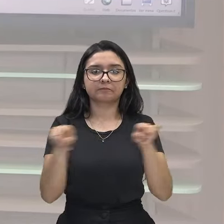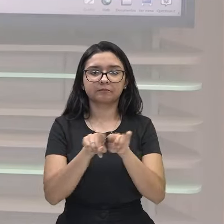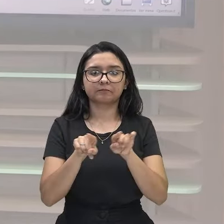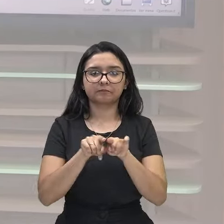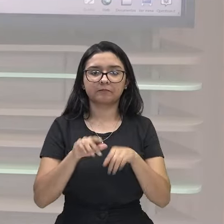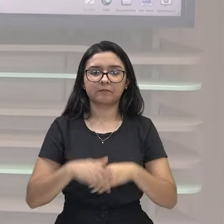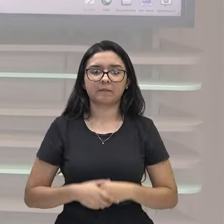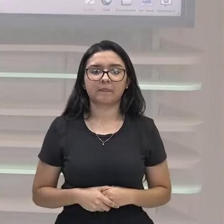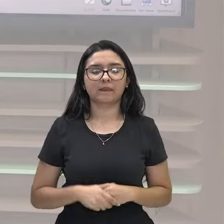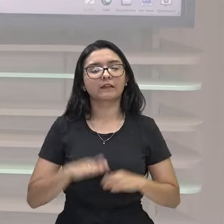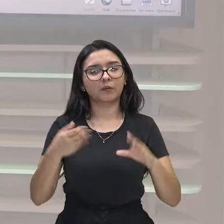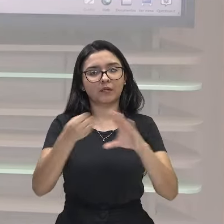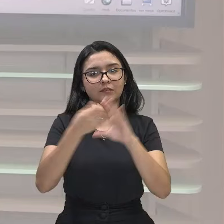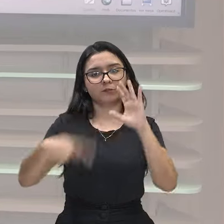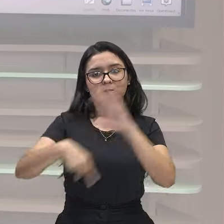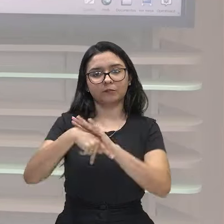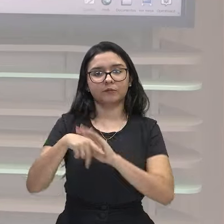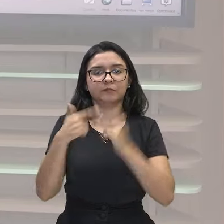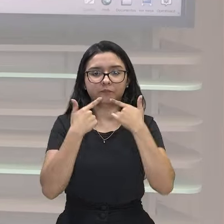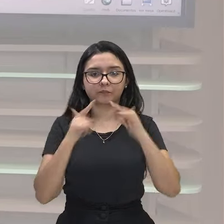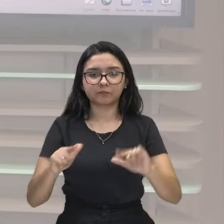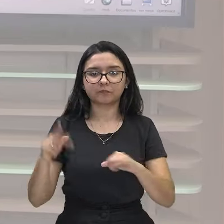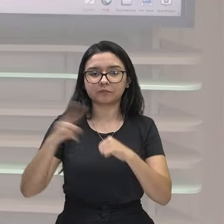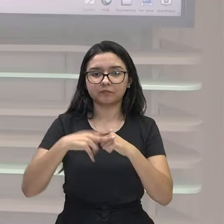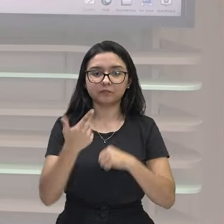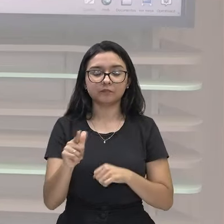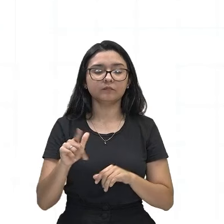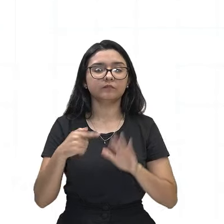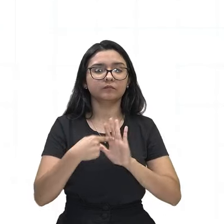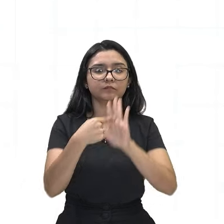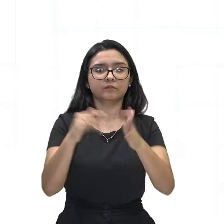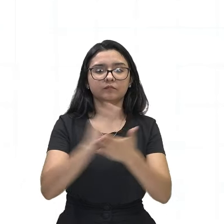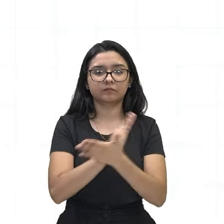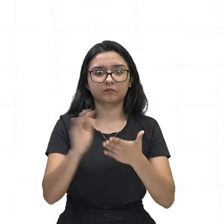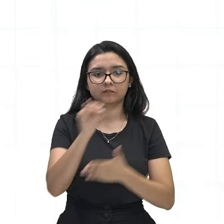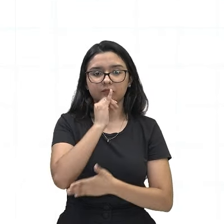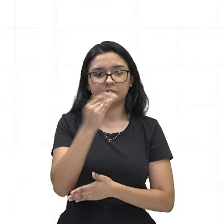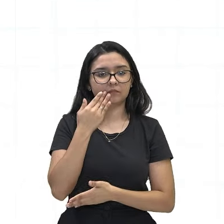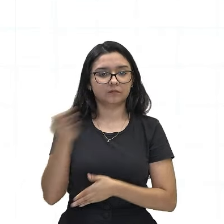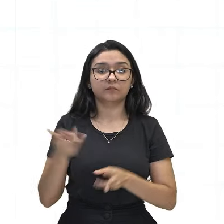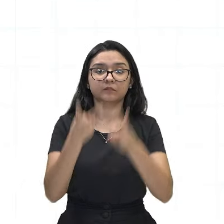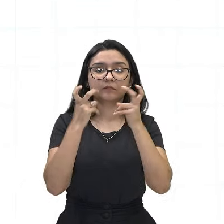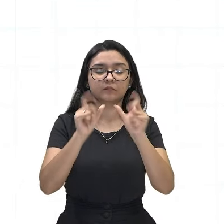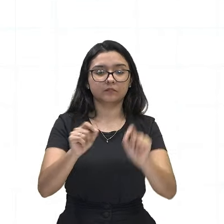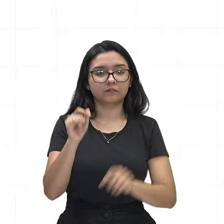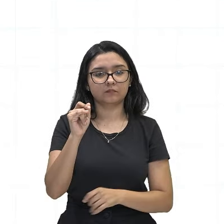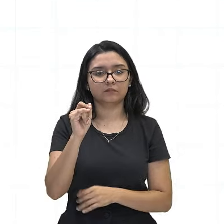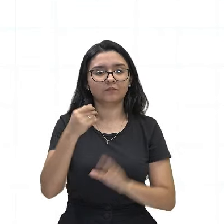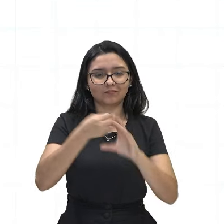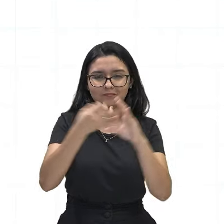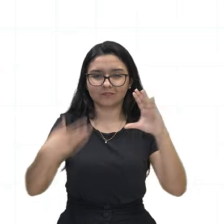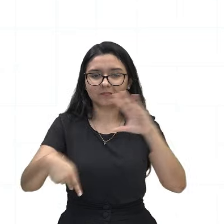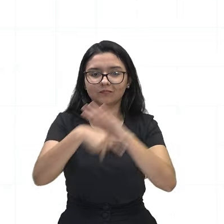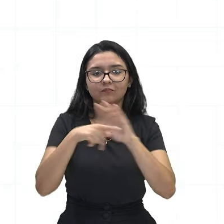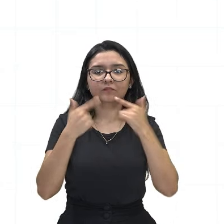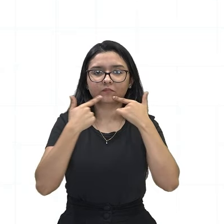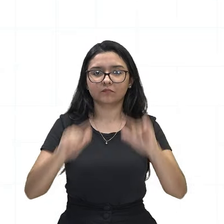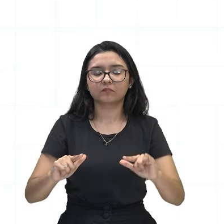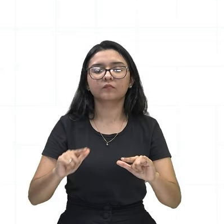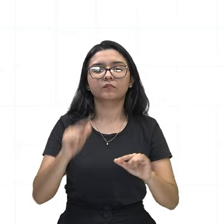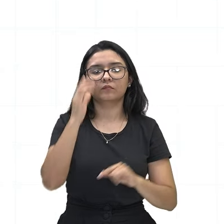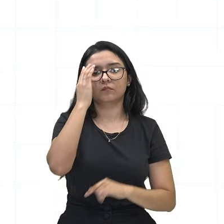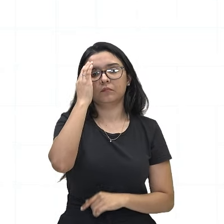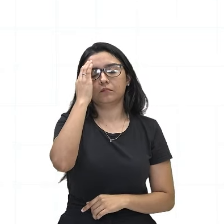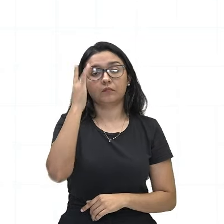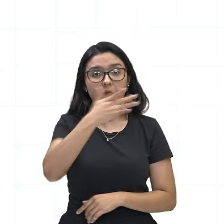essas características, ok? Vamos apresentar aqui alguns exemplos para você. Olha só, observe aí essas características aí do guarda. O